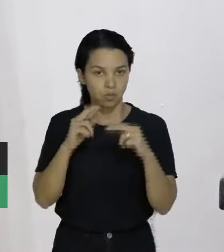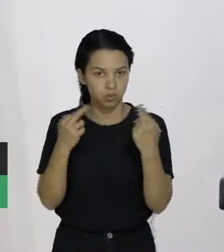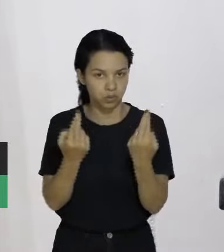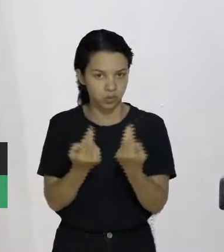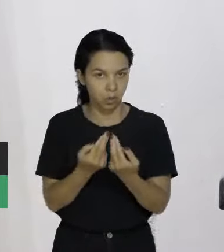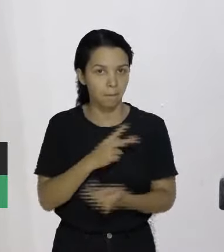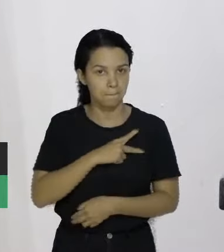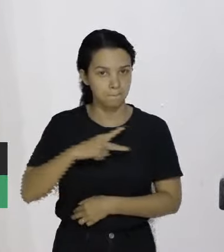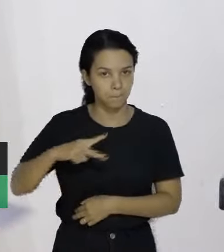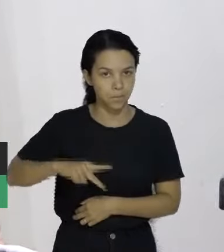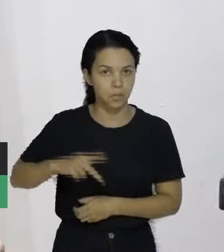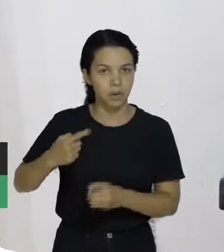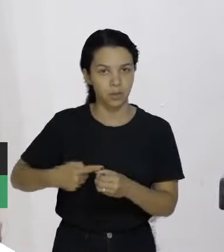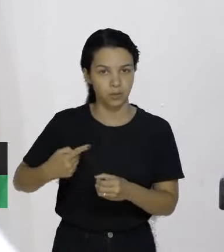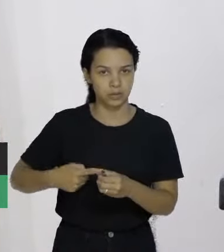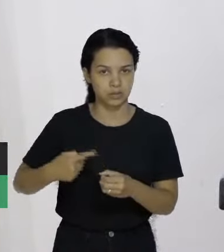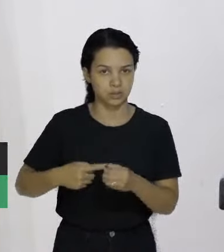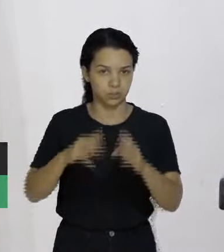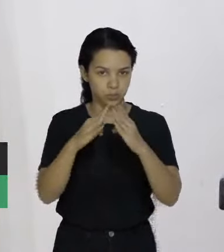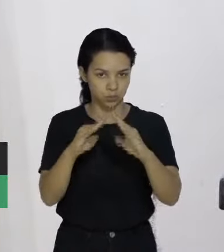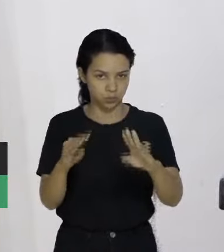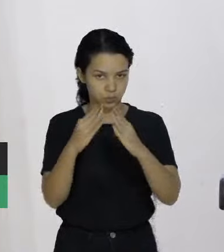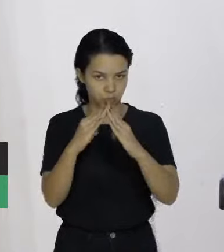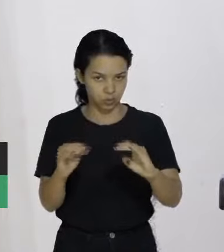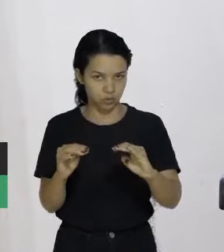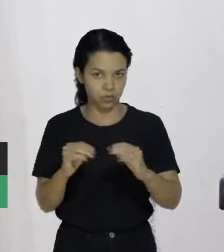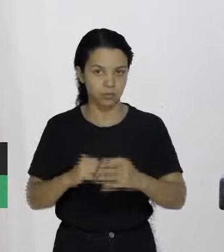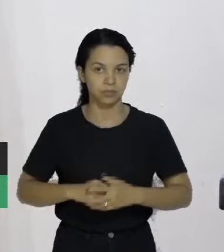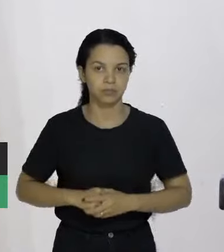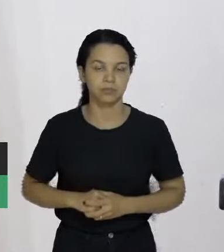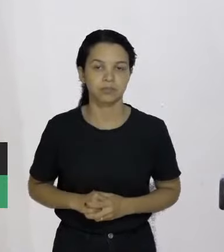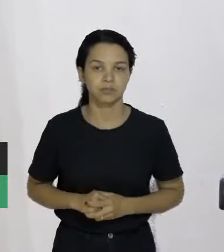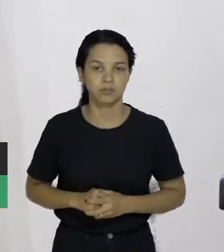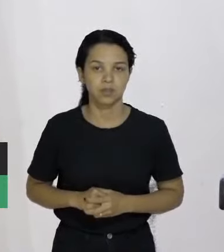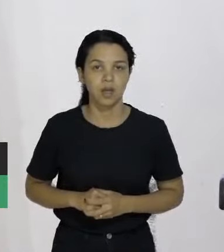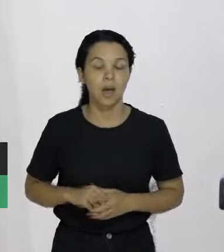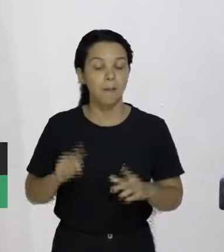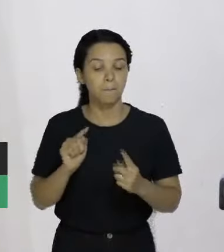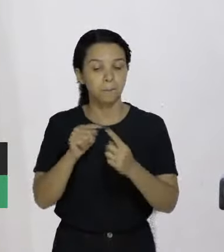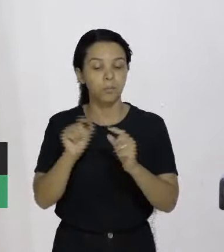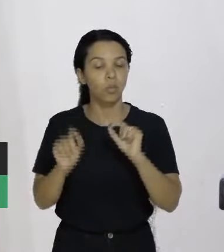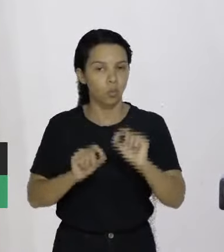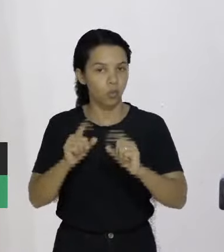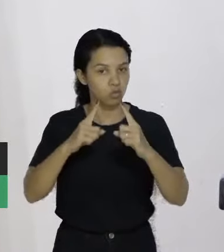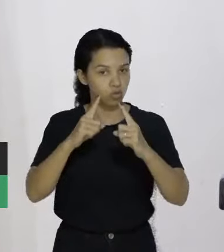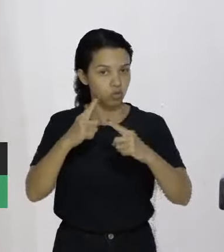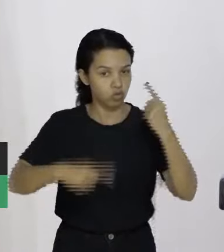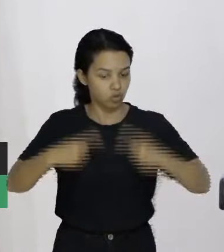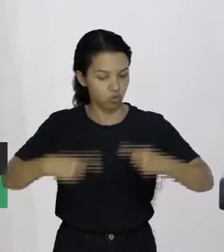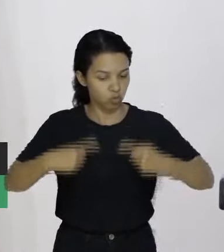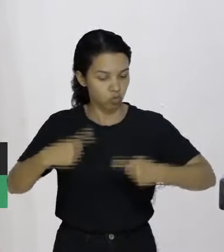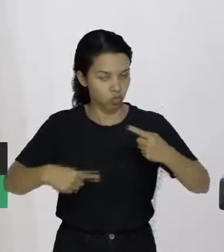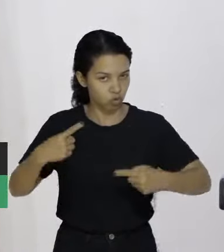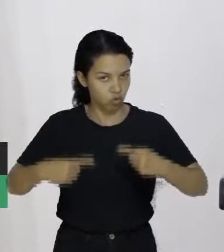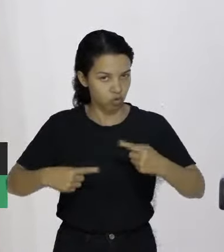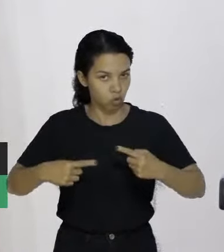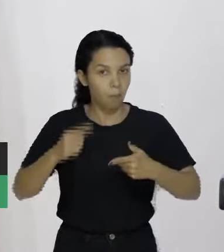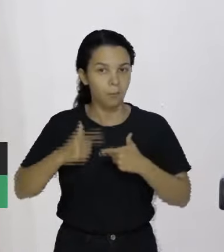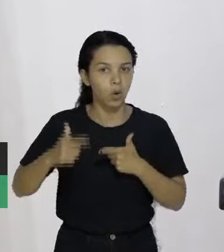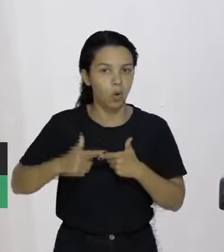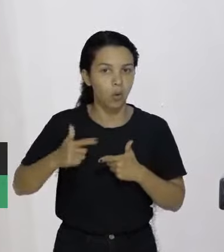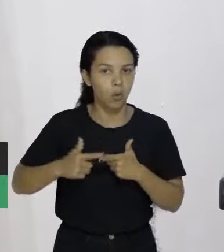no município de Brusque para discutir um problema que no meu modo de ver é muito